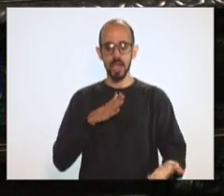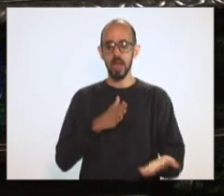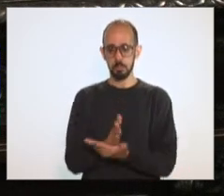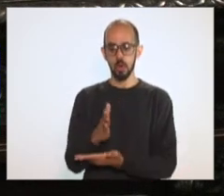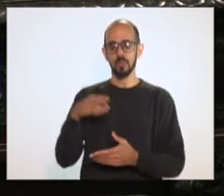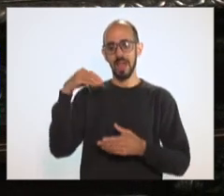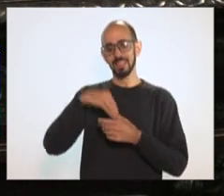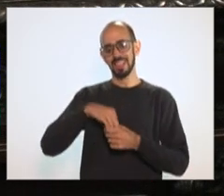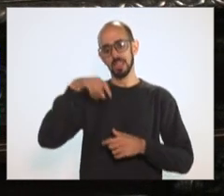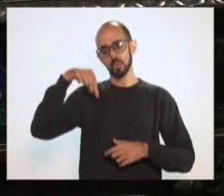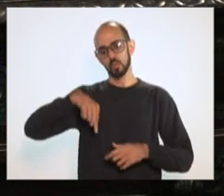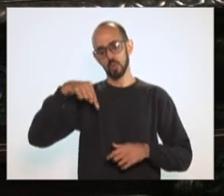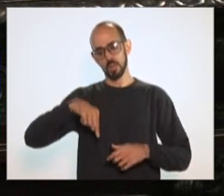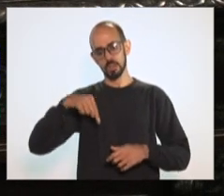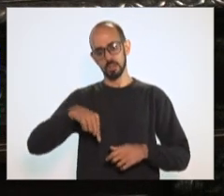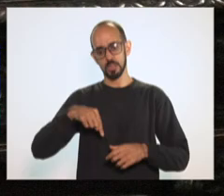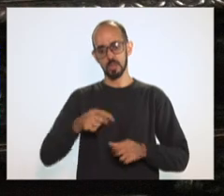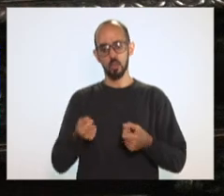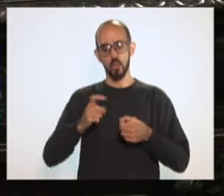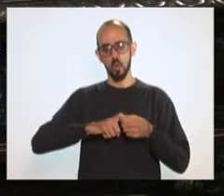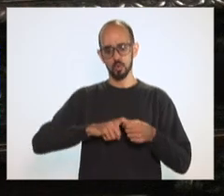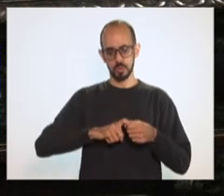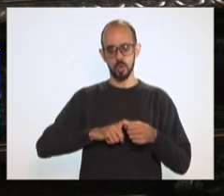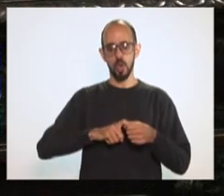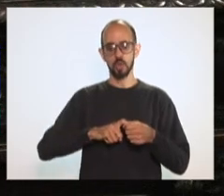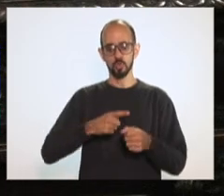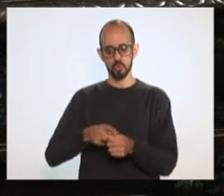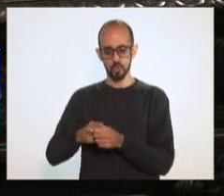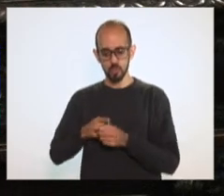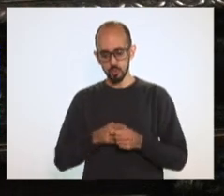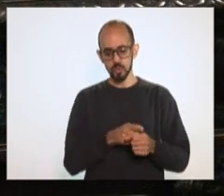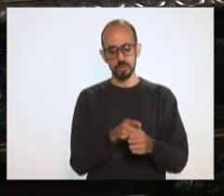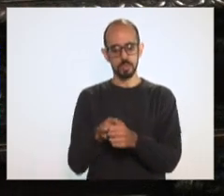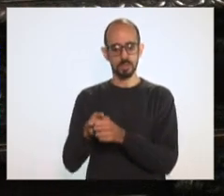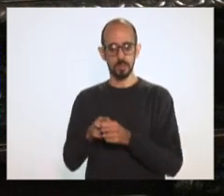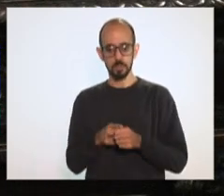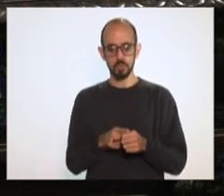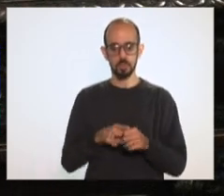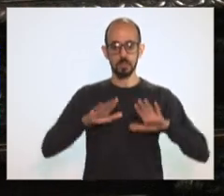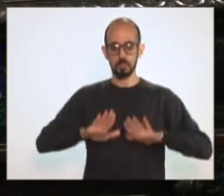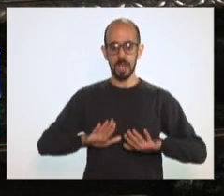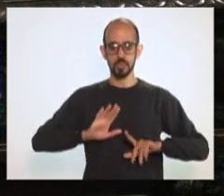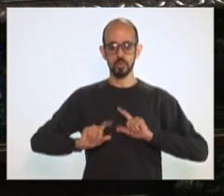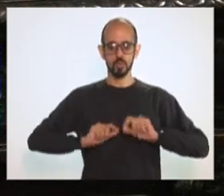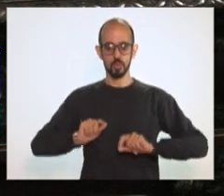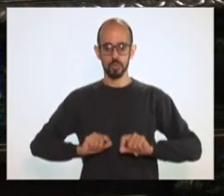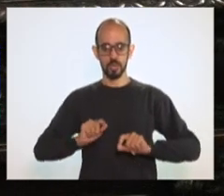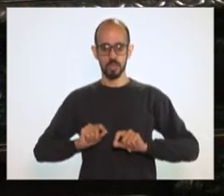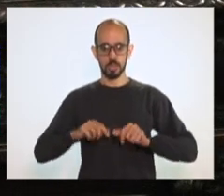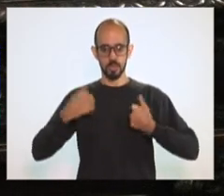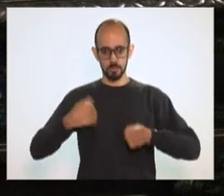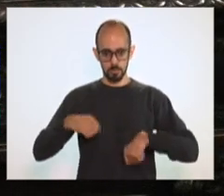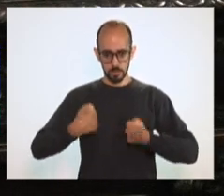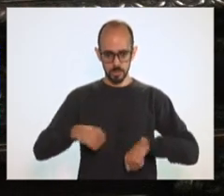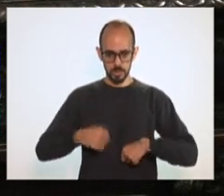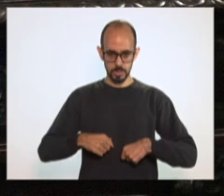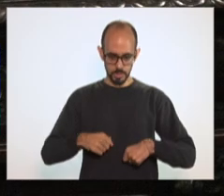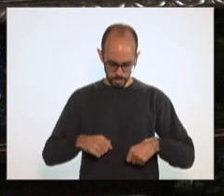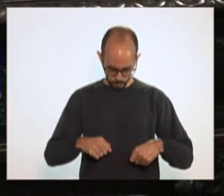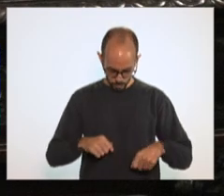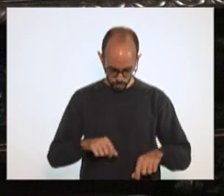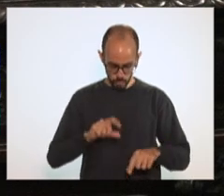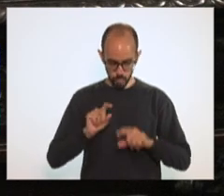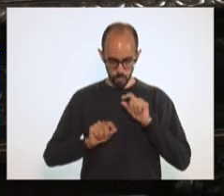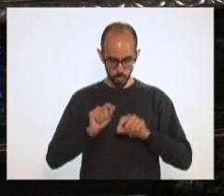o consórcio intermunicipal. Mais uma vez, repito, precisa ter olhos, precisamos ter